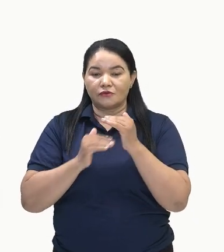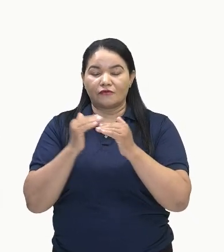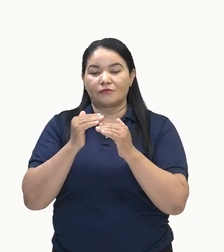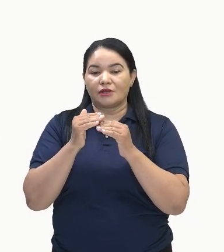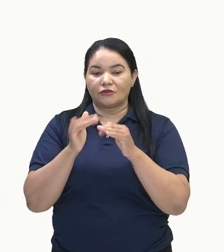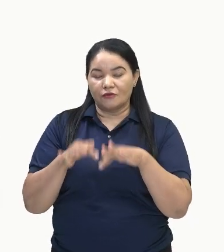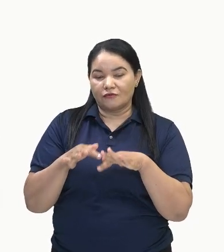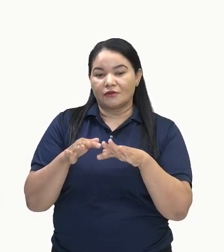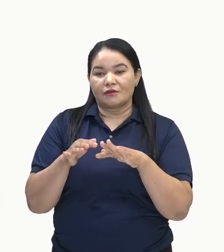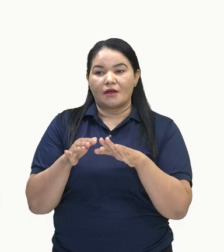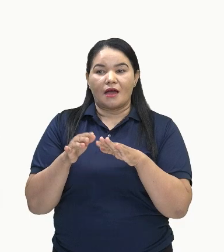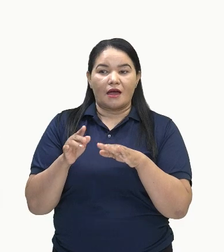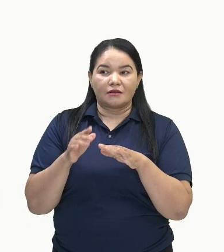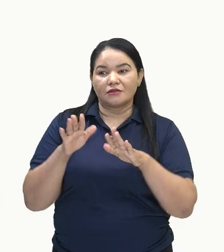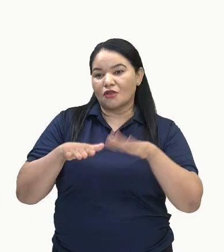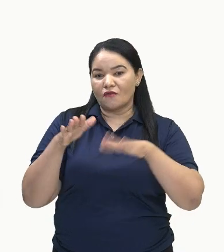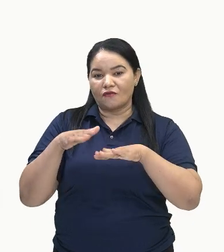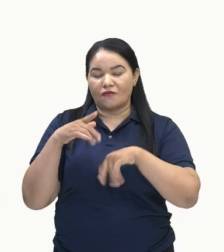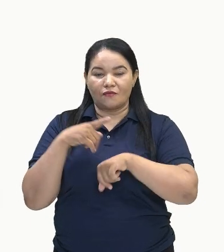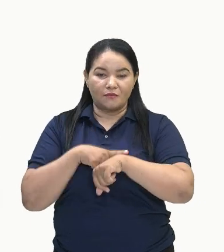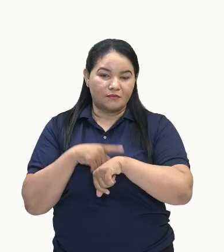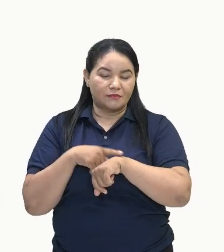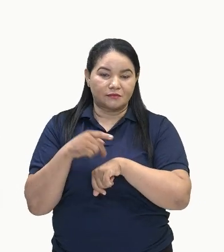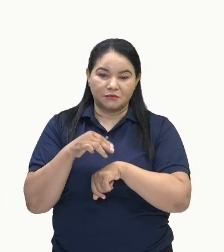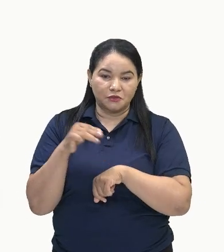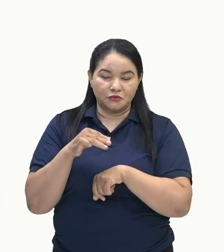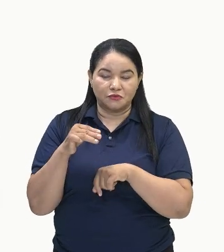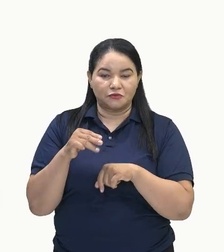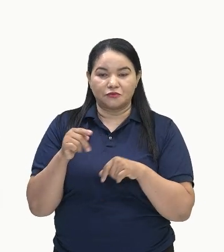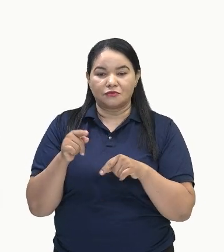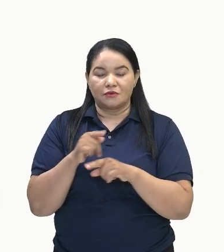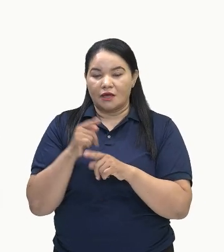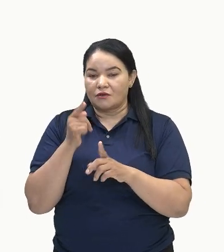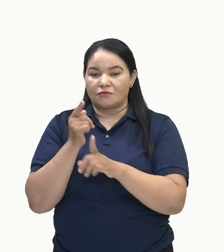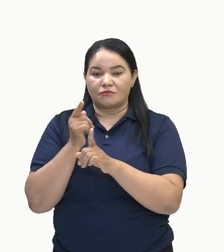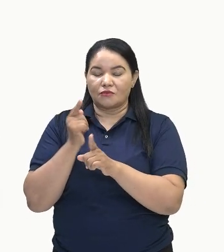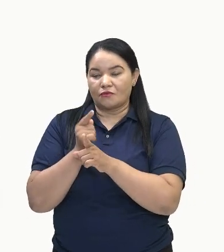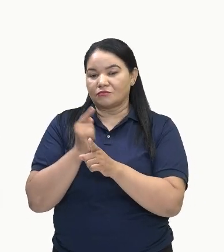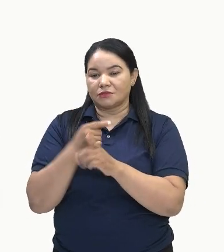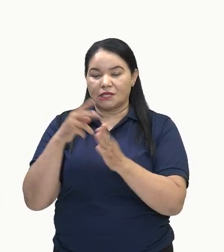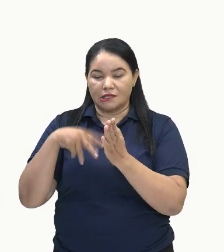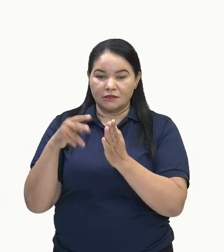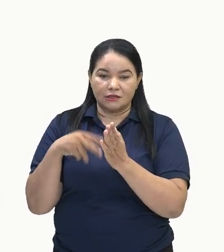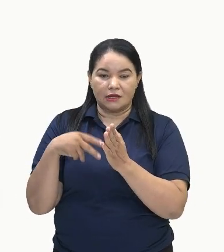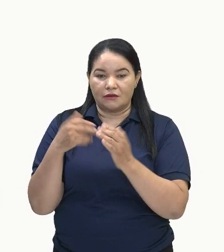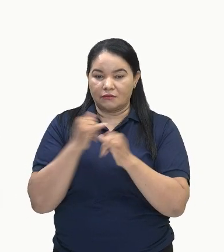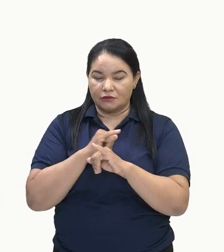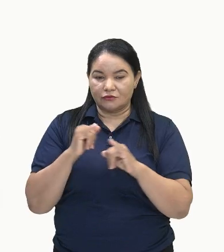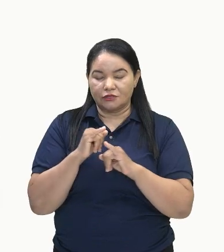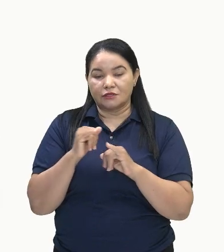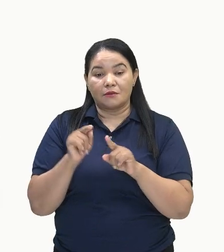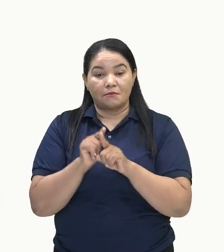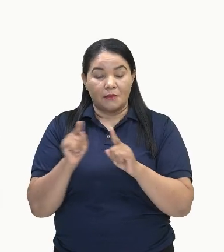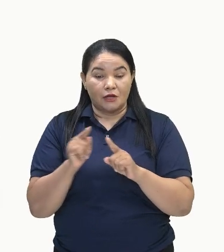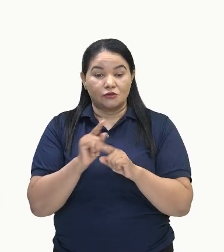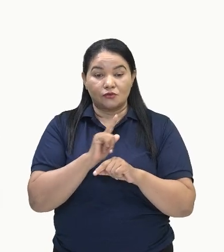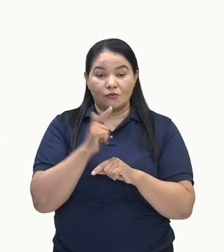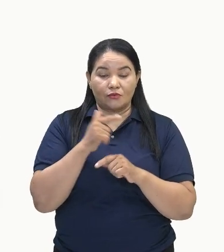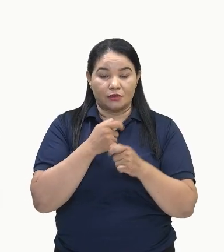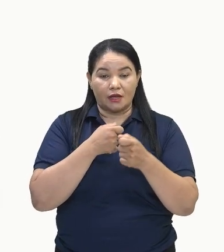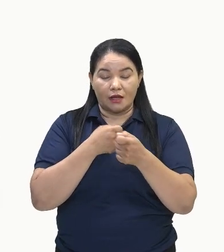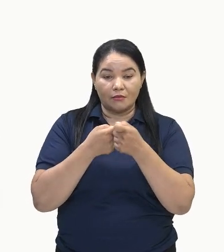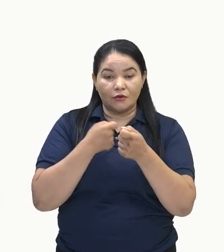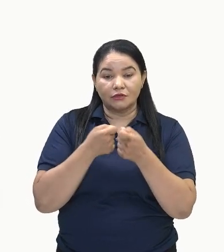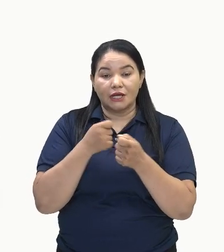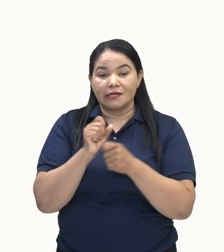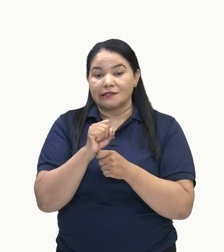de minutos até você pode ter acesso a uma notícia. Já a reportagem, né, depende se ela vier de uma revista, ela